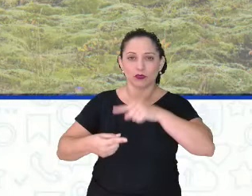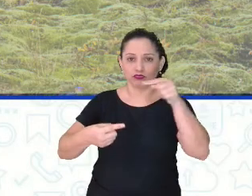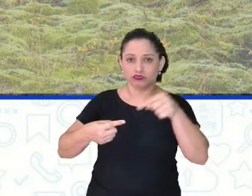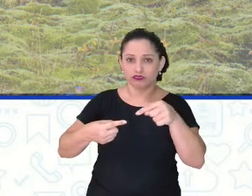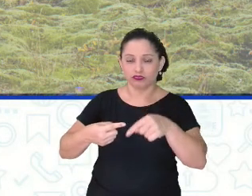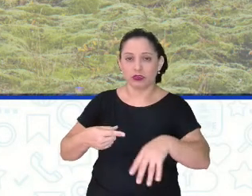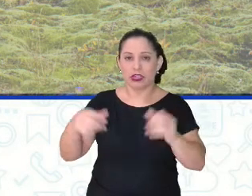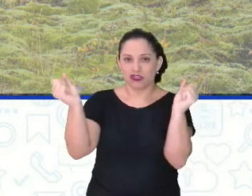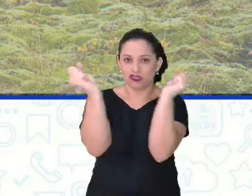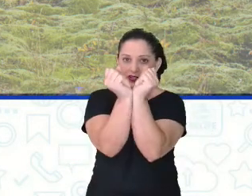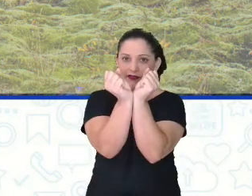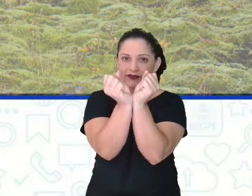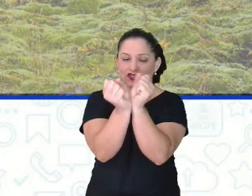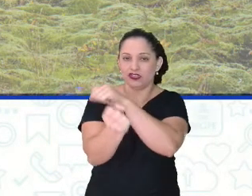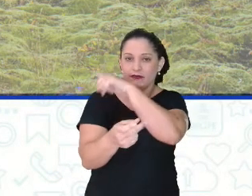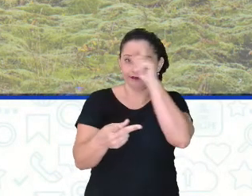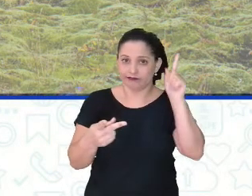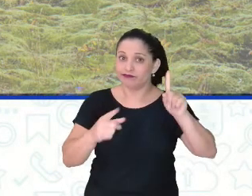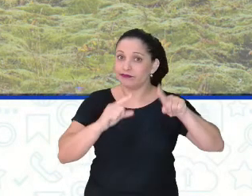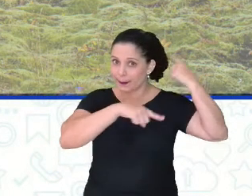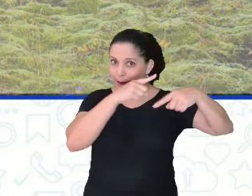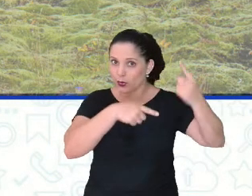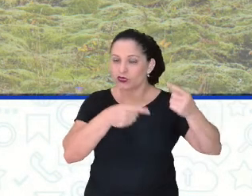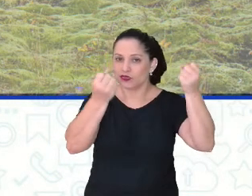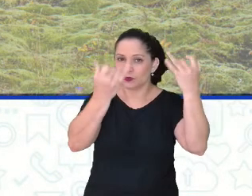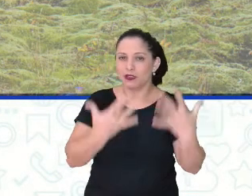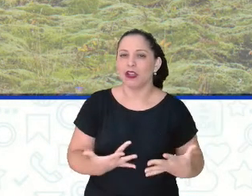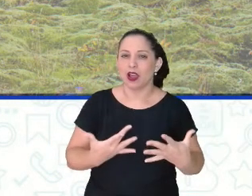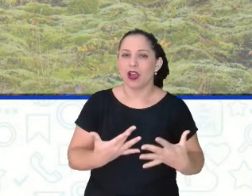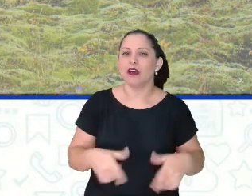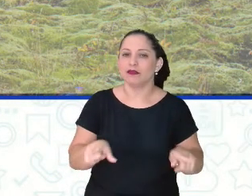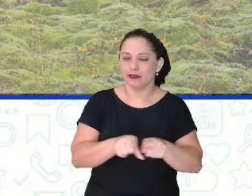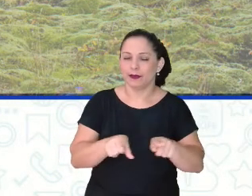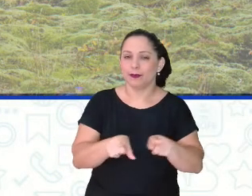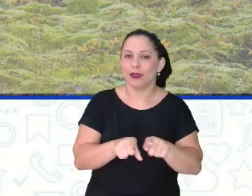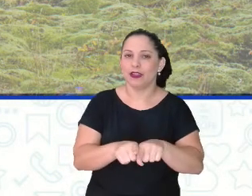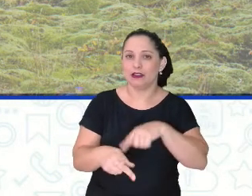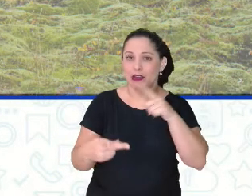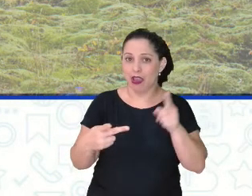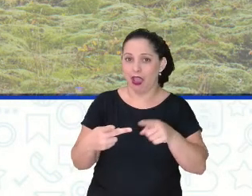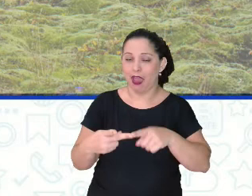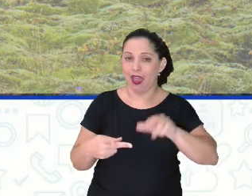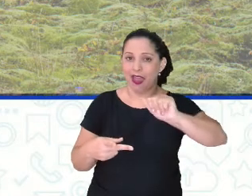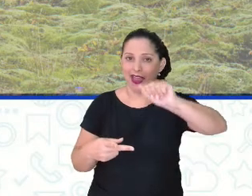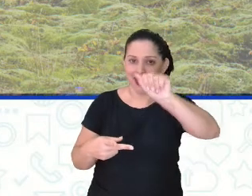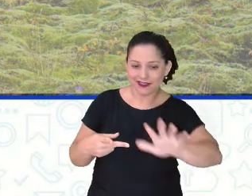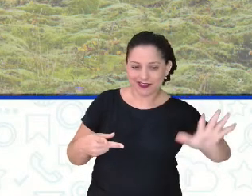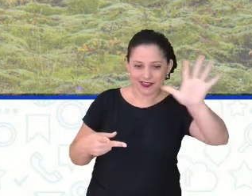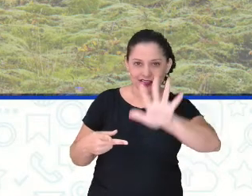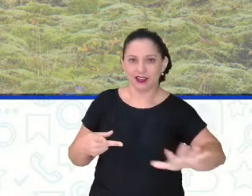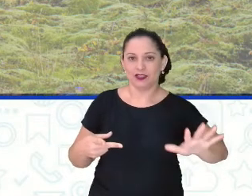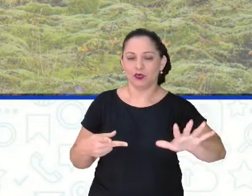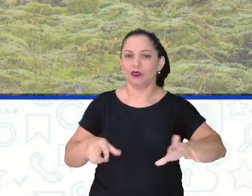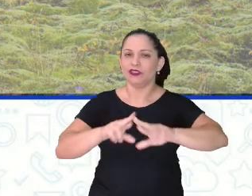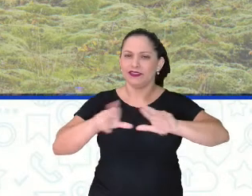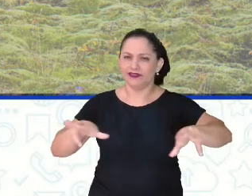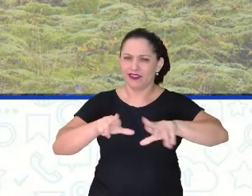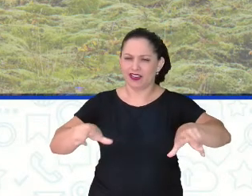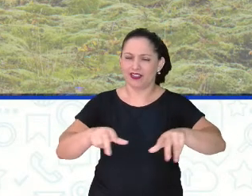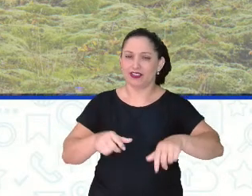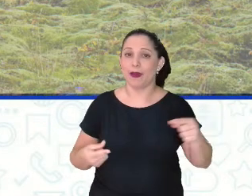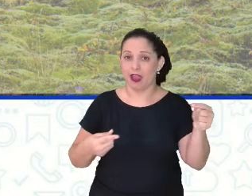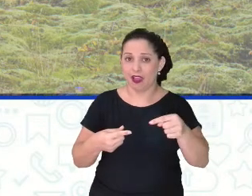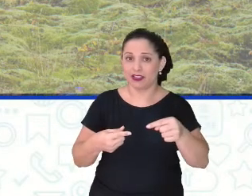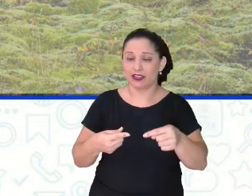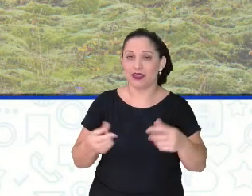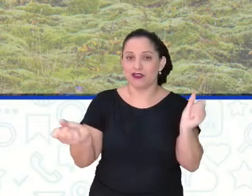produção escravista e depois a gente vai falar um pouquinho do modo de produção asiático, que é uma diferença. Mas inicialmente no modo